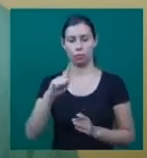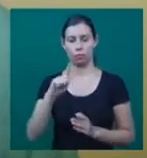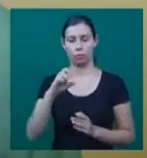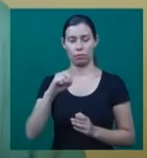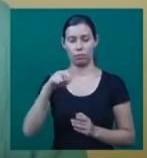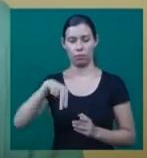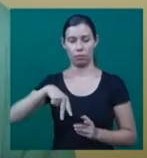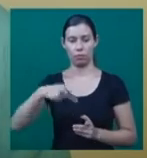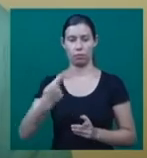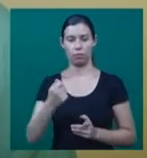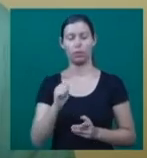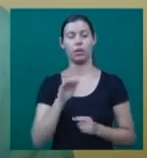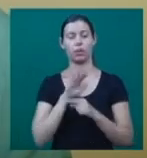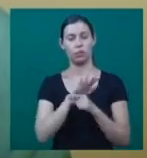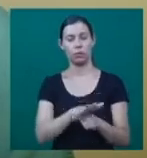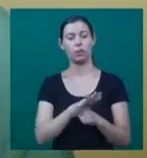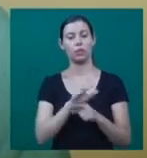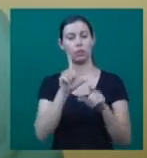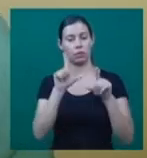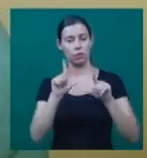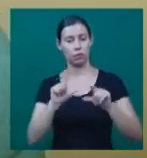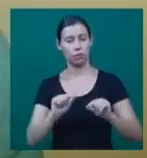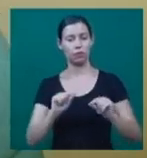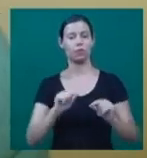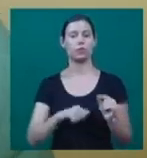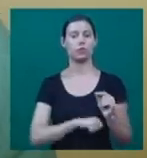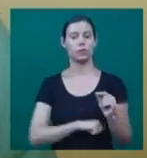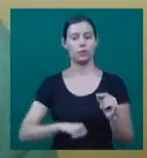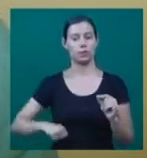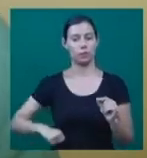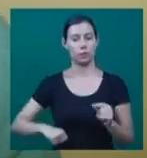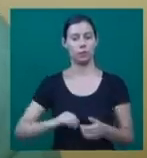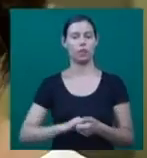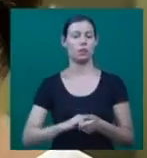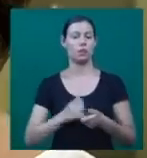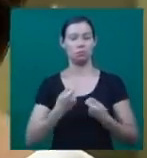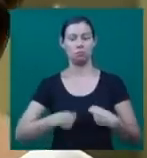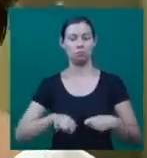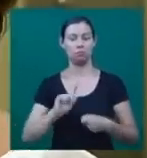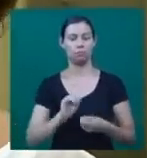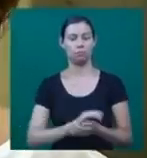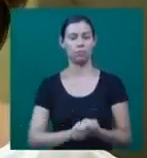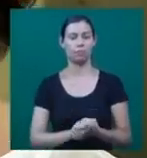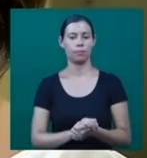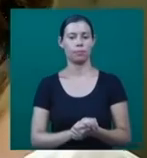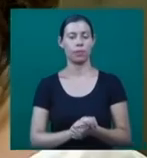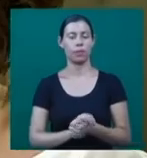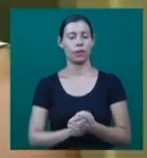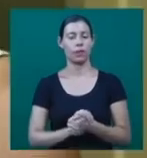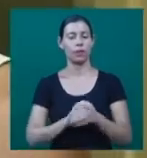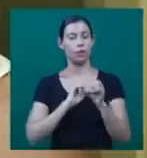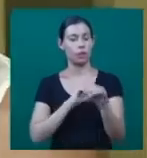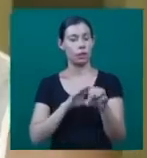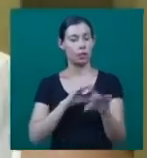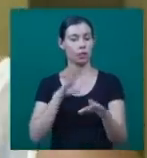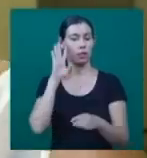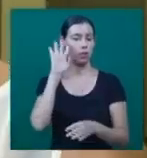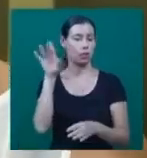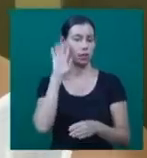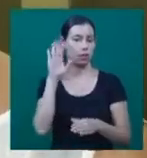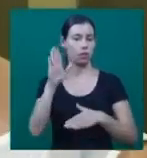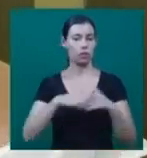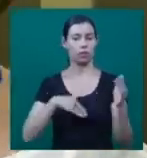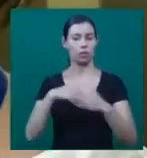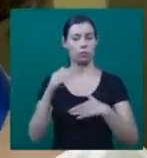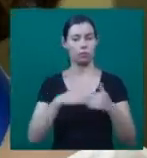de diminuição das taxas elevadas de cesarianas desnecessárias. As aulas teóricas e práticas acontecem no HC e o curso